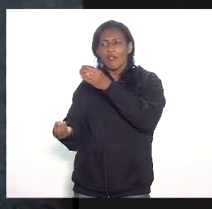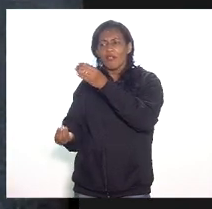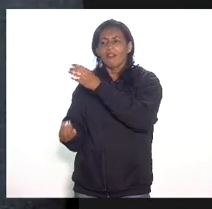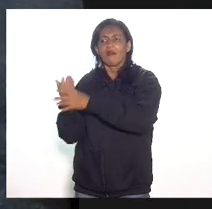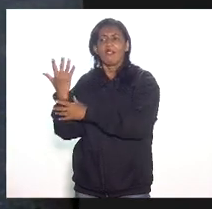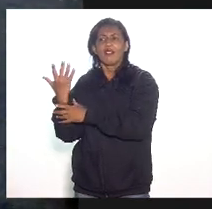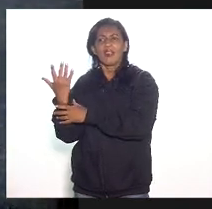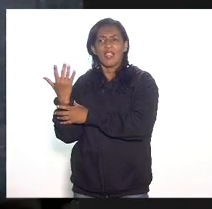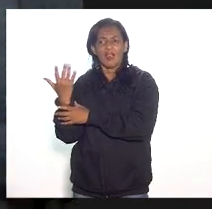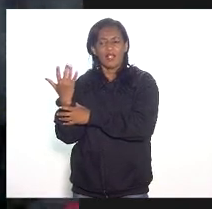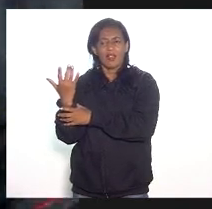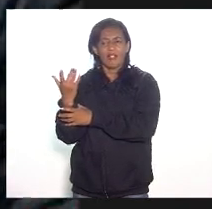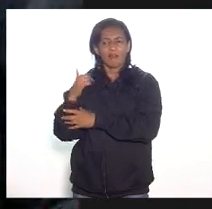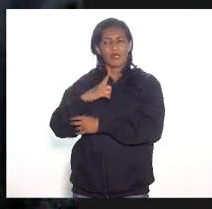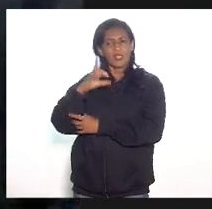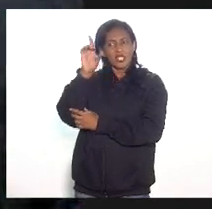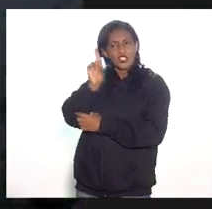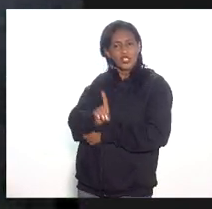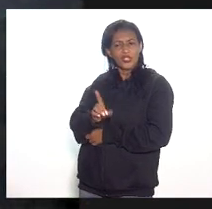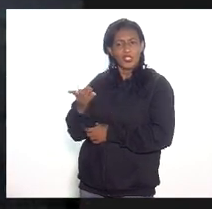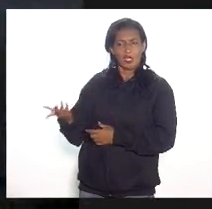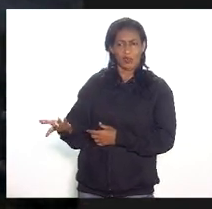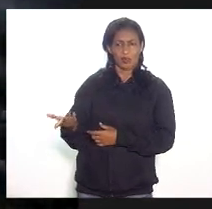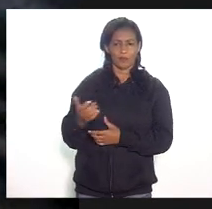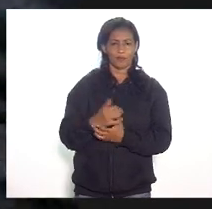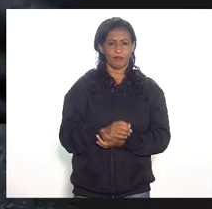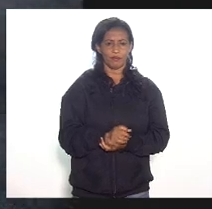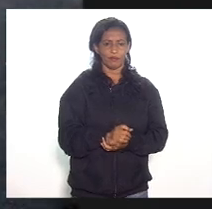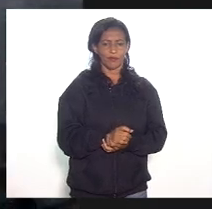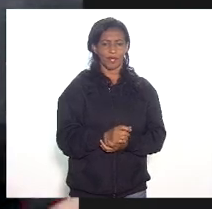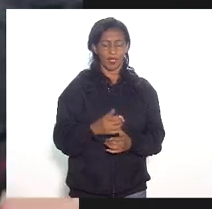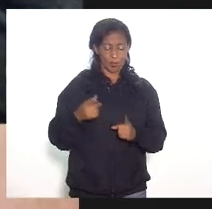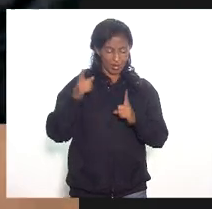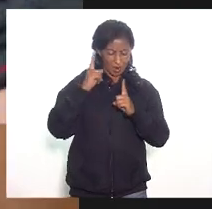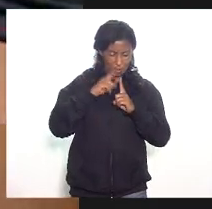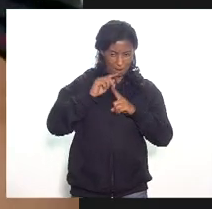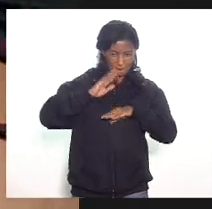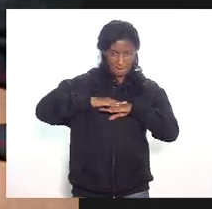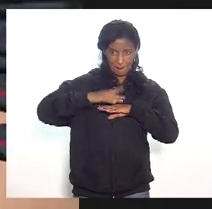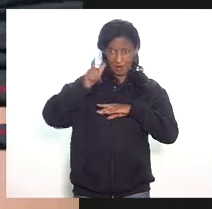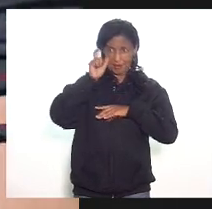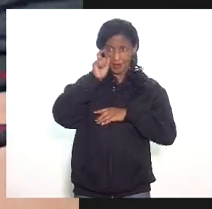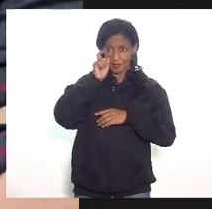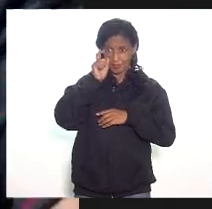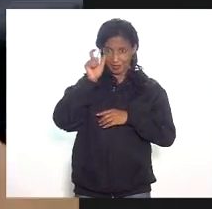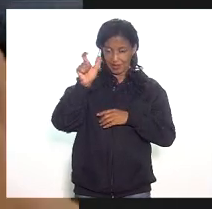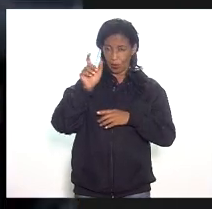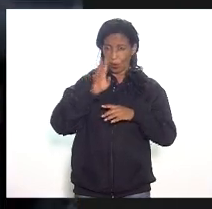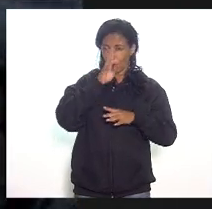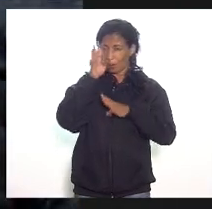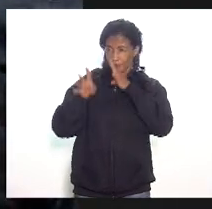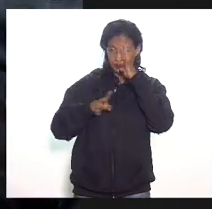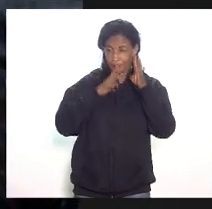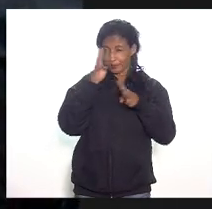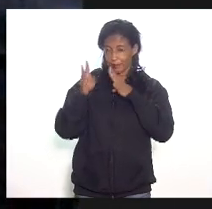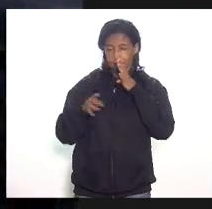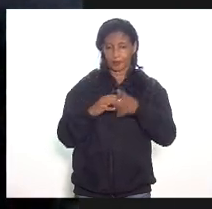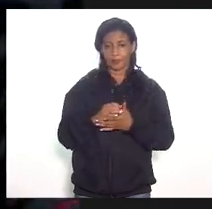é gigantesco. Agora, essa é a que me chamou mais atenção ainda pelo absurdo...